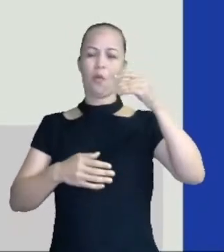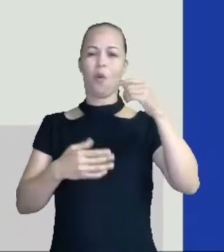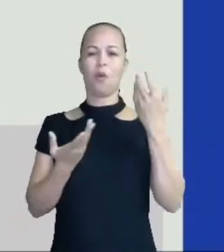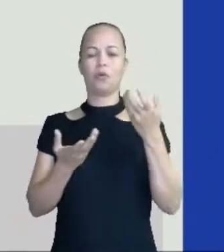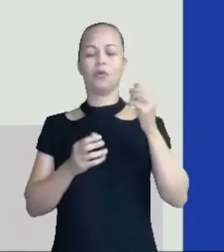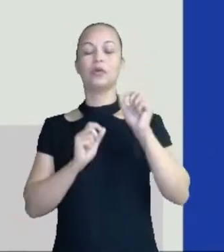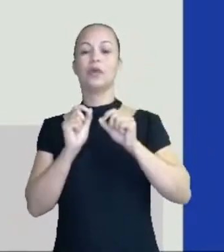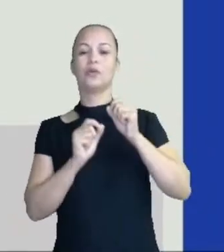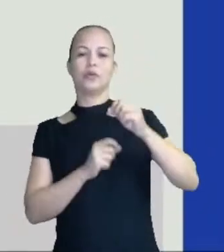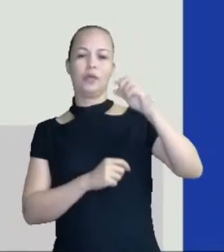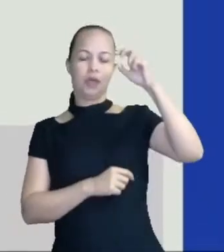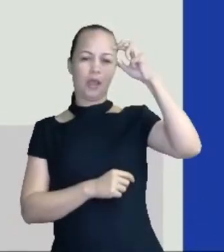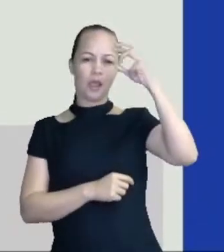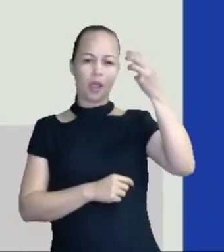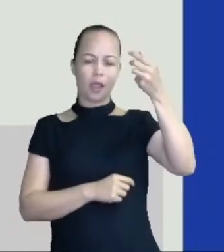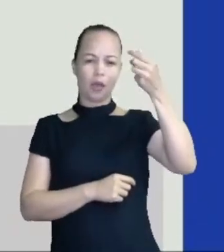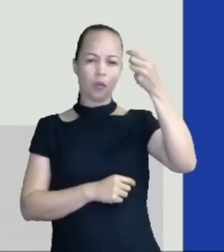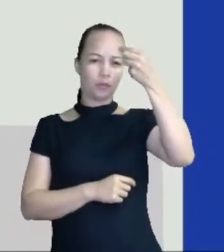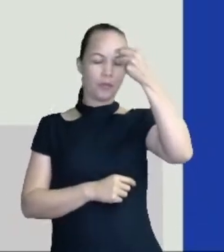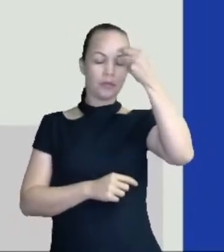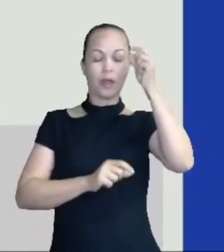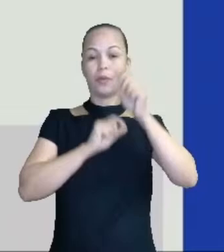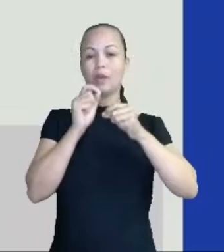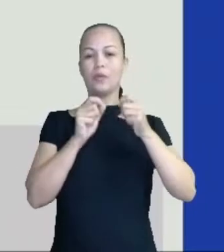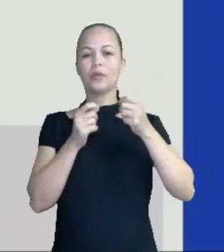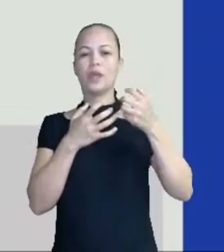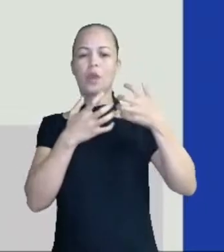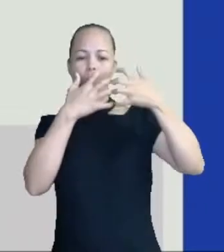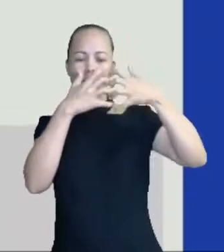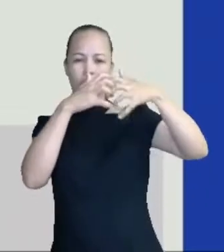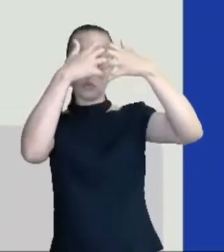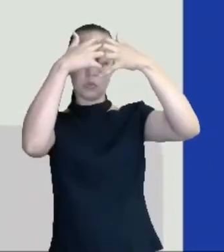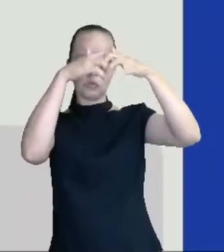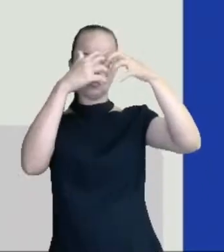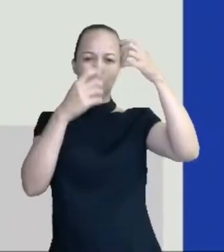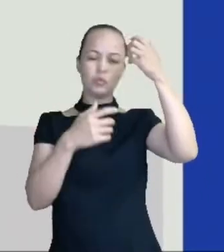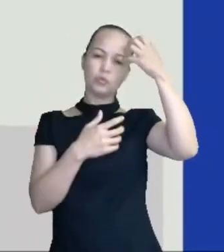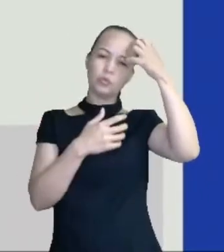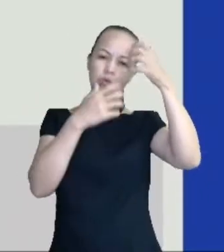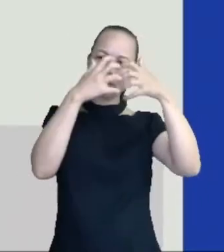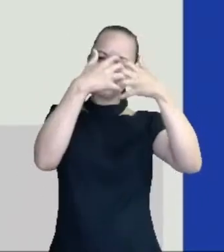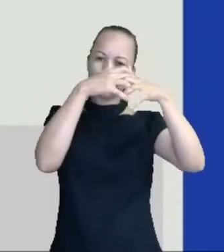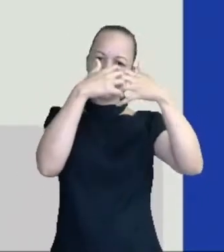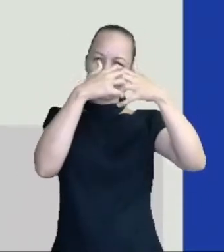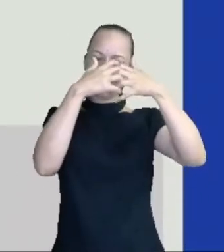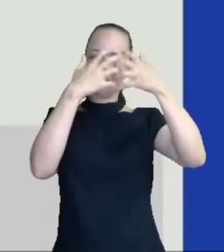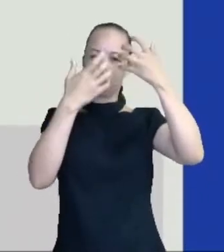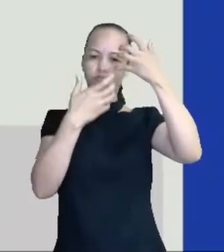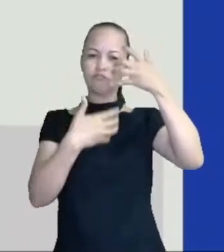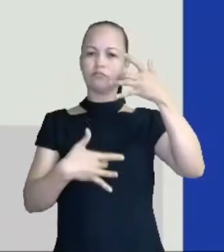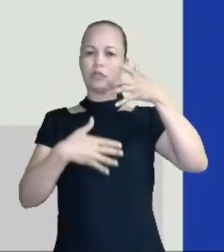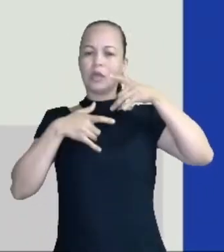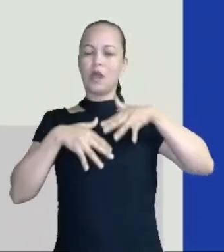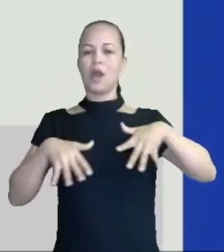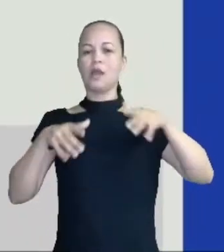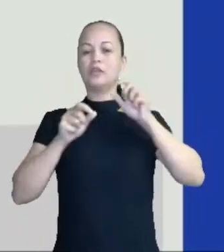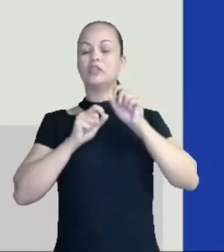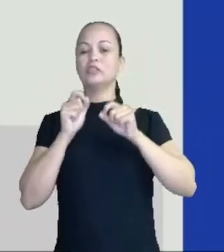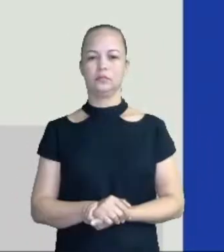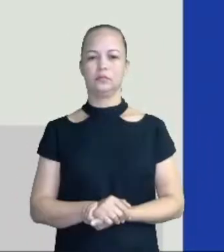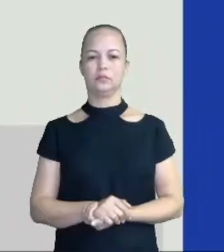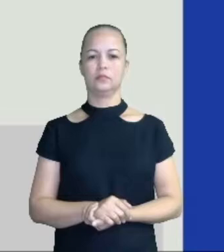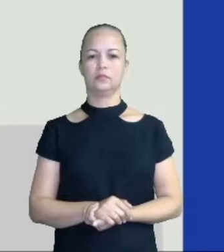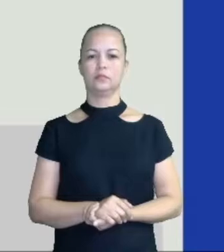nosso cérebro, né? Então, quando a gente está bem mentalmente, significa dizer que o nosso cérebro ele está saudável, ele está